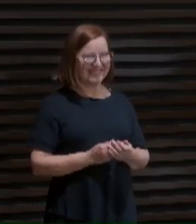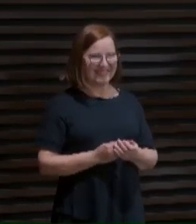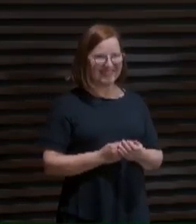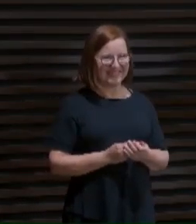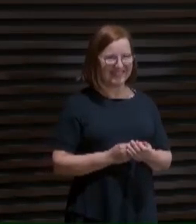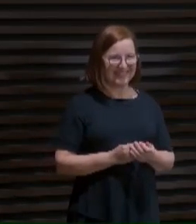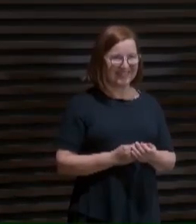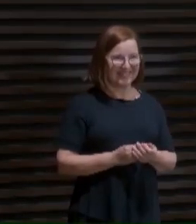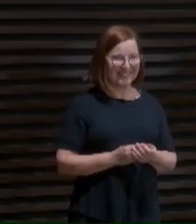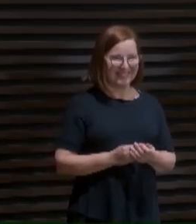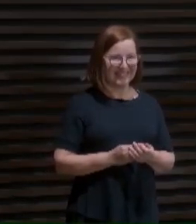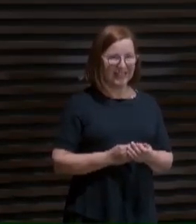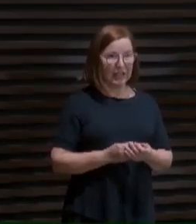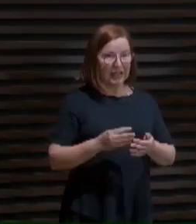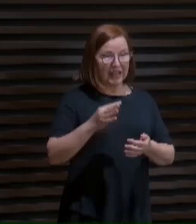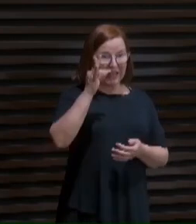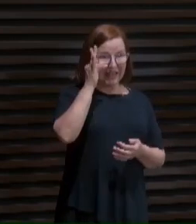Nós vemos aqui Tomé,